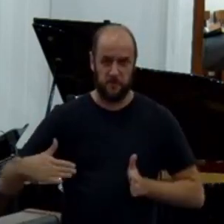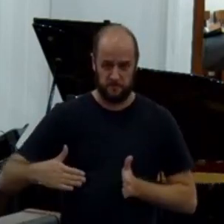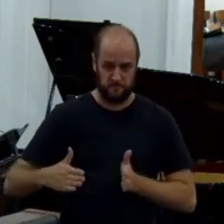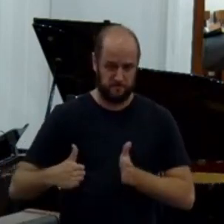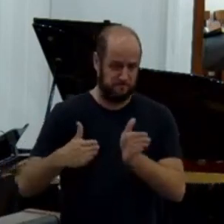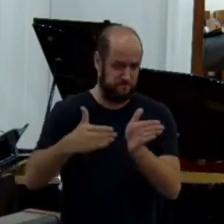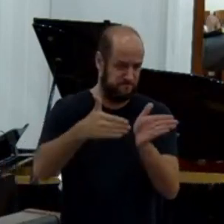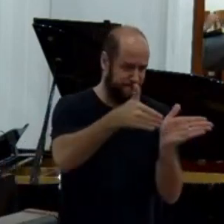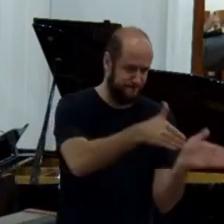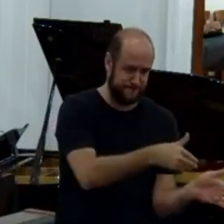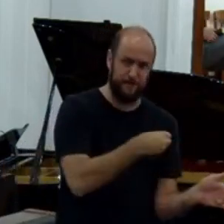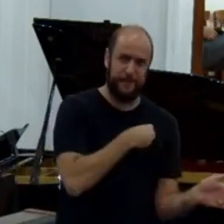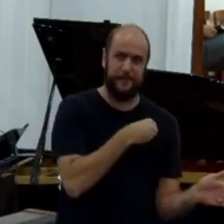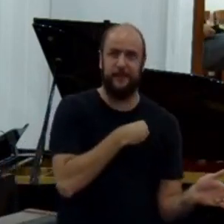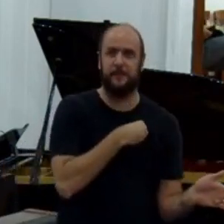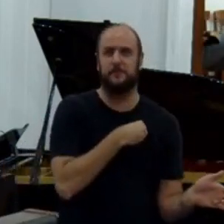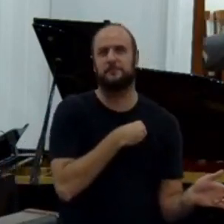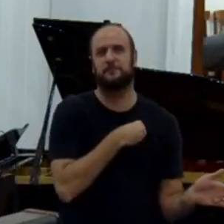a pecar.